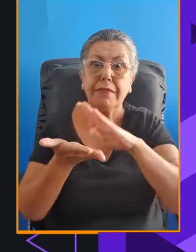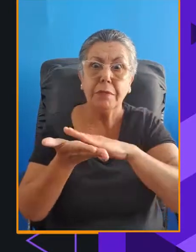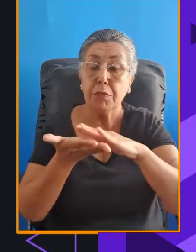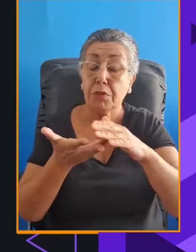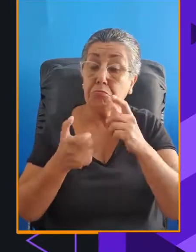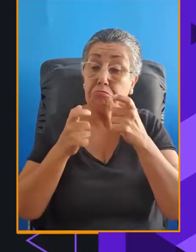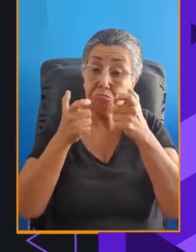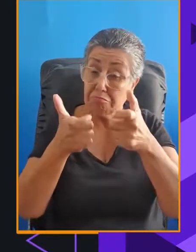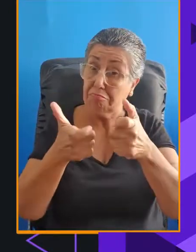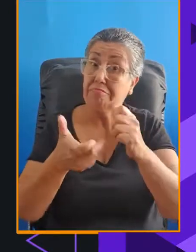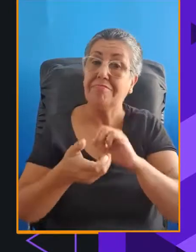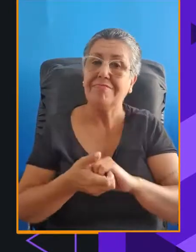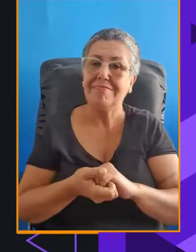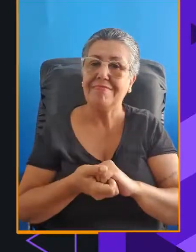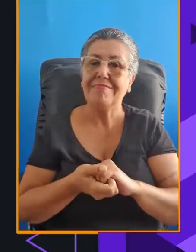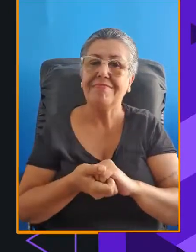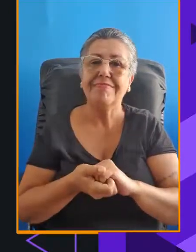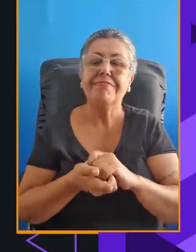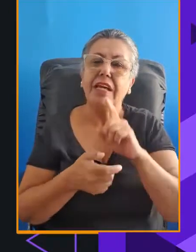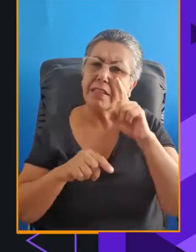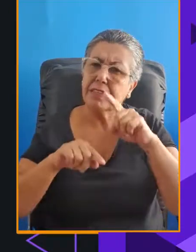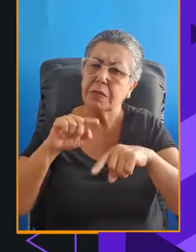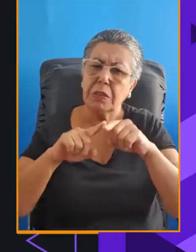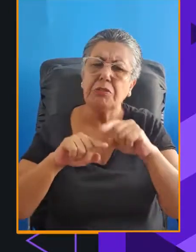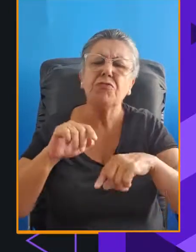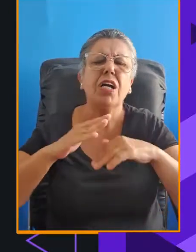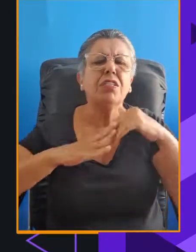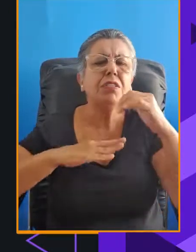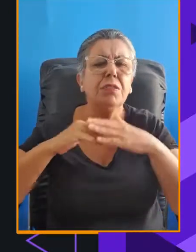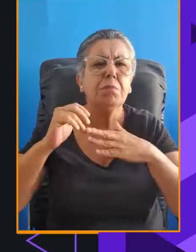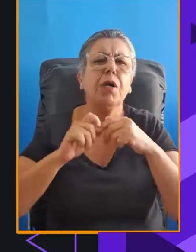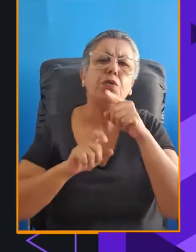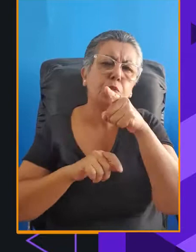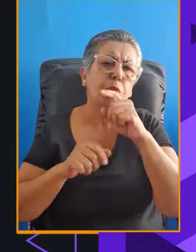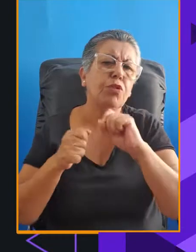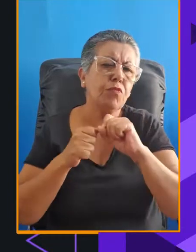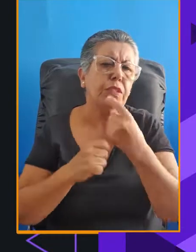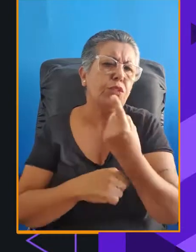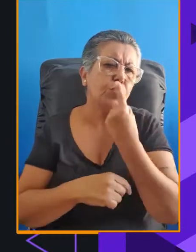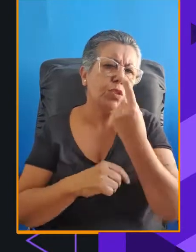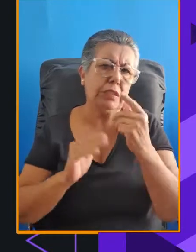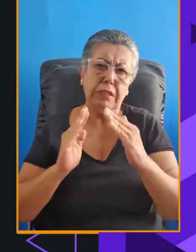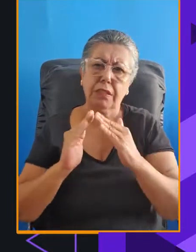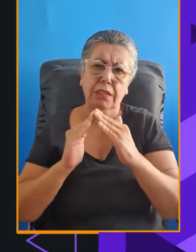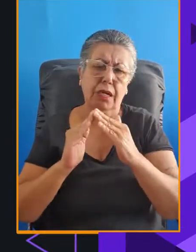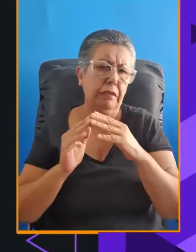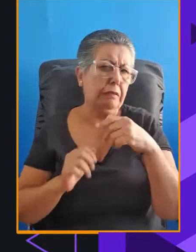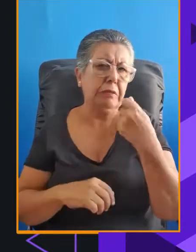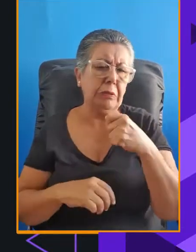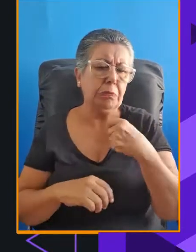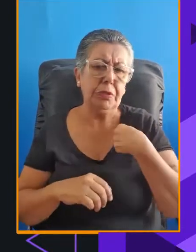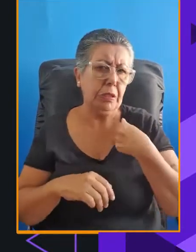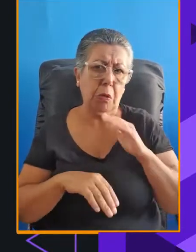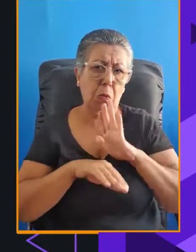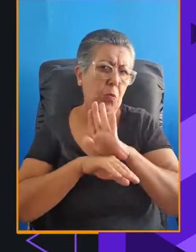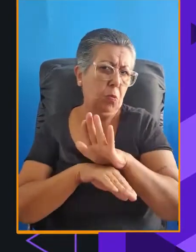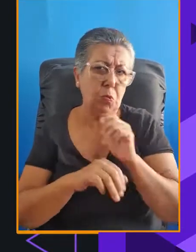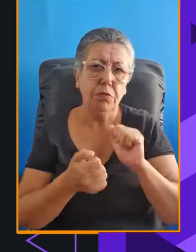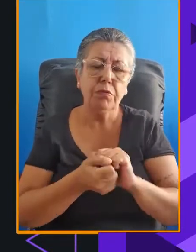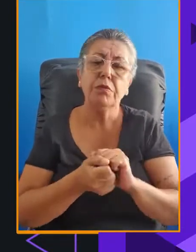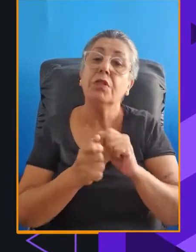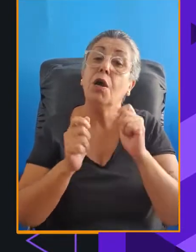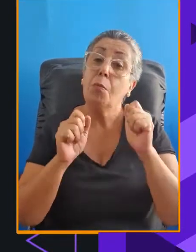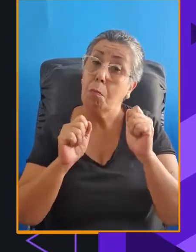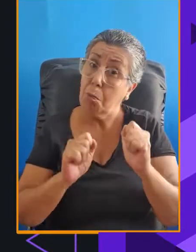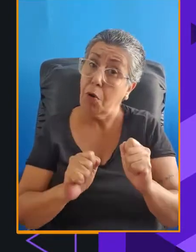muito interessante. Essas são atividades práticas que tu podes fazer sozinho em casa e não precisas da minha ajuda.